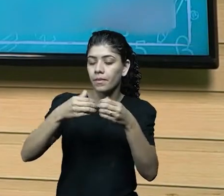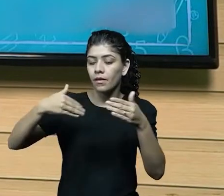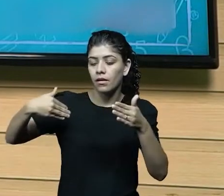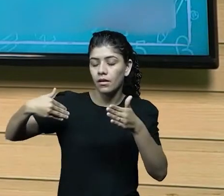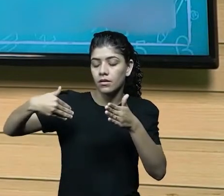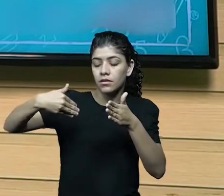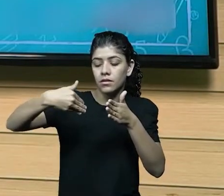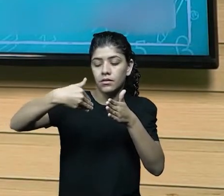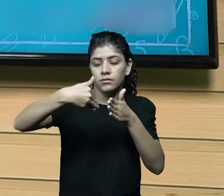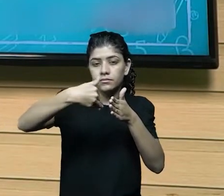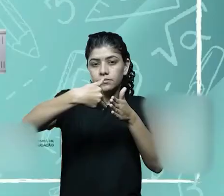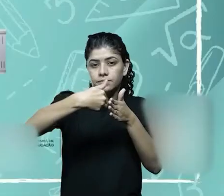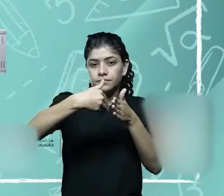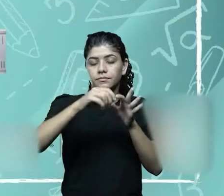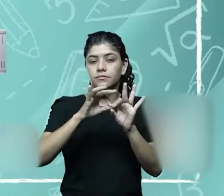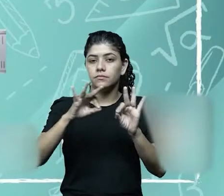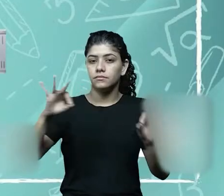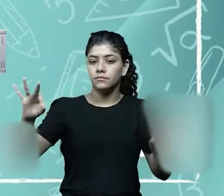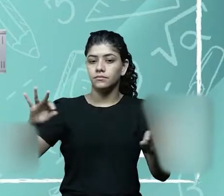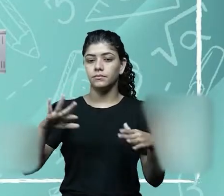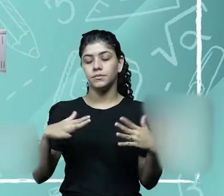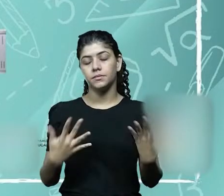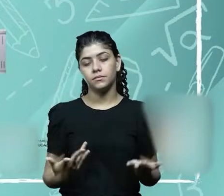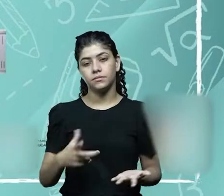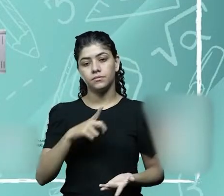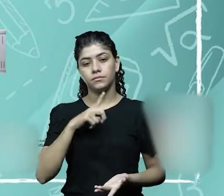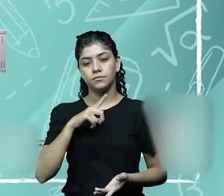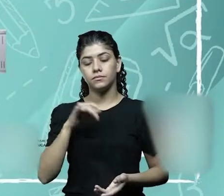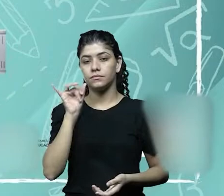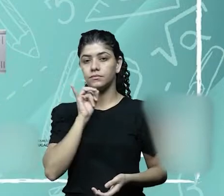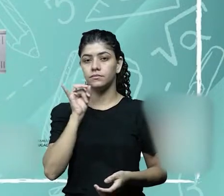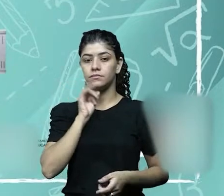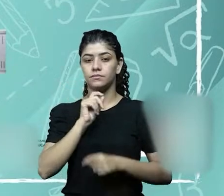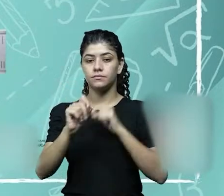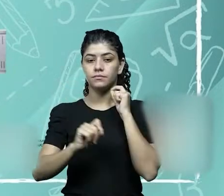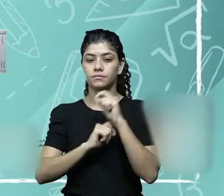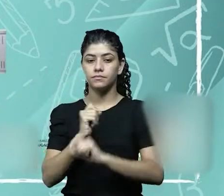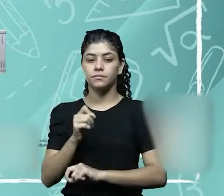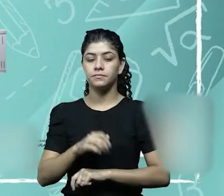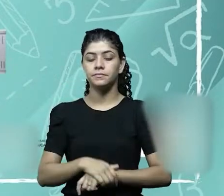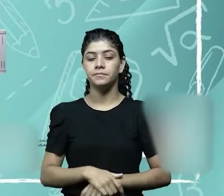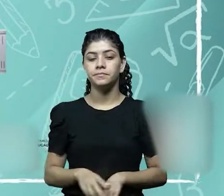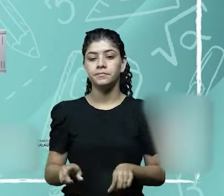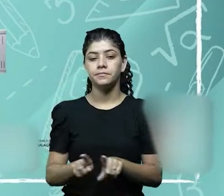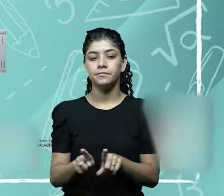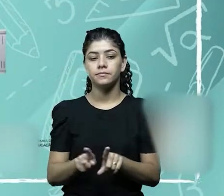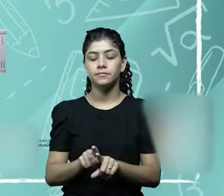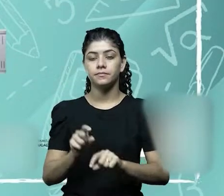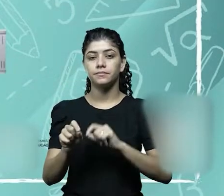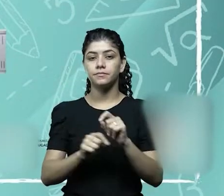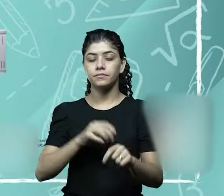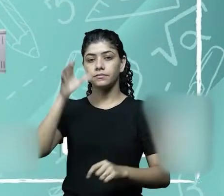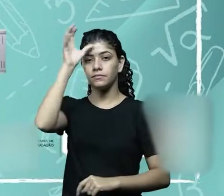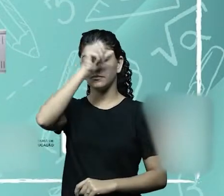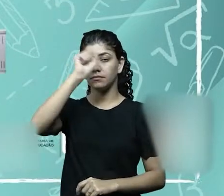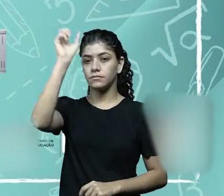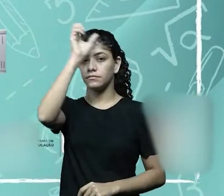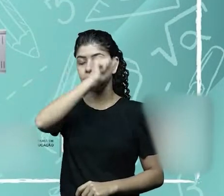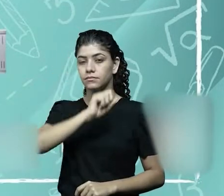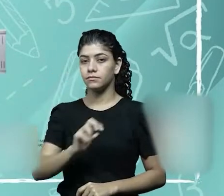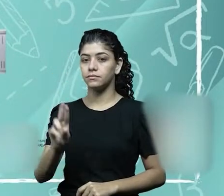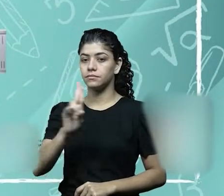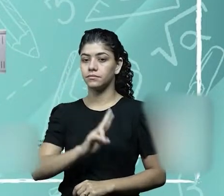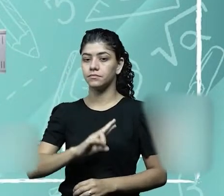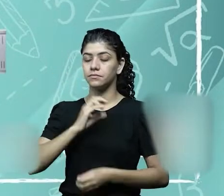máximo essa medida. Então aqui nós temos um exemplo de um paquímetro e agora nós vamos aprender a manusear,